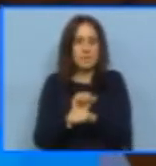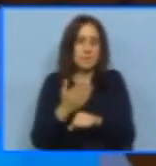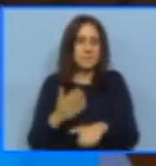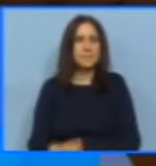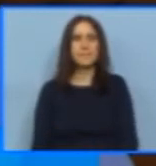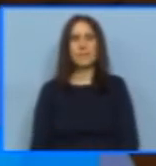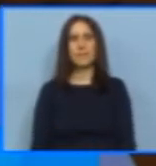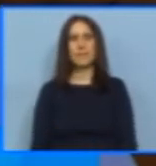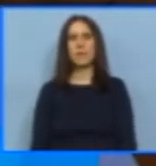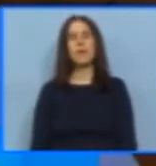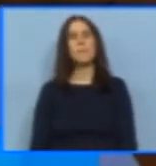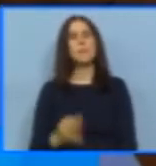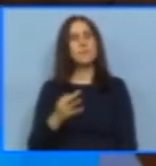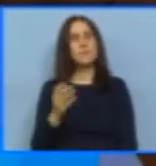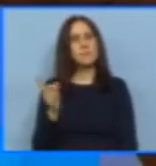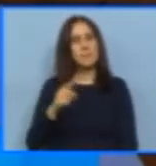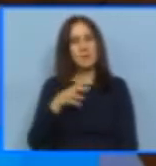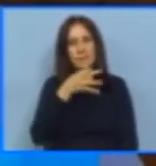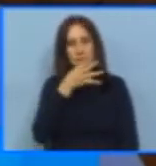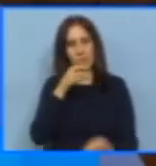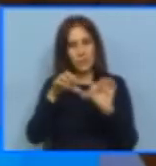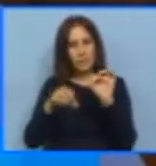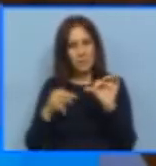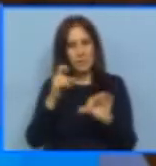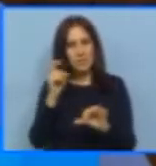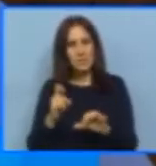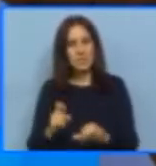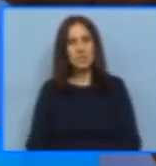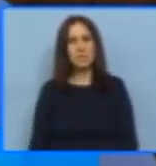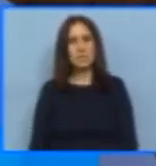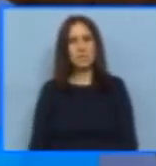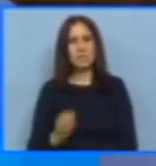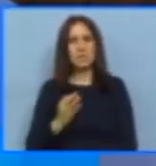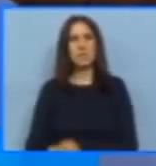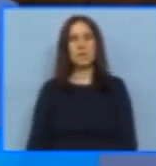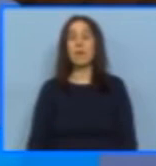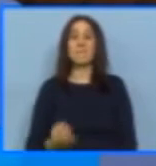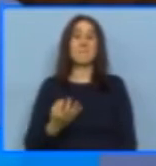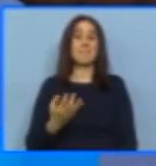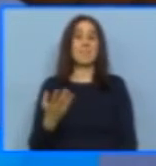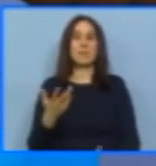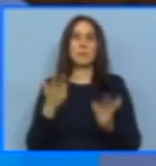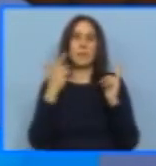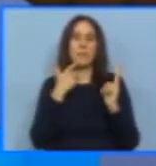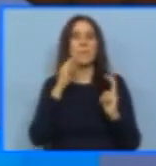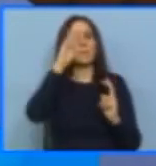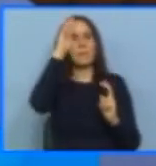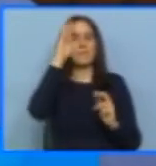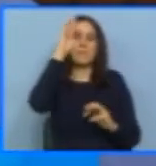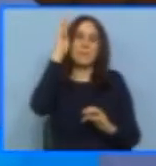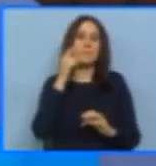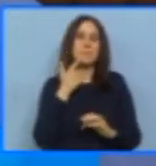de tudo isso, falou-se sempre de paz. E é muito impressionante, e o Papa com uma grande liberdade, quer dizer, o Papa percebe-se, isso